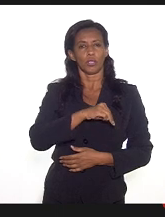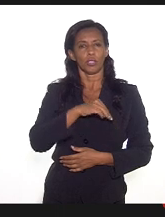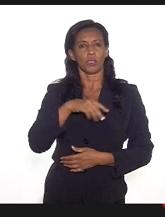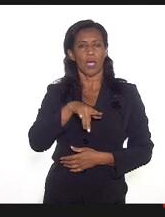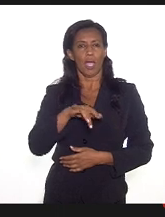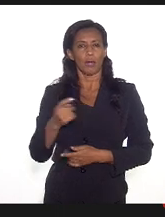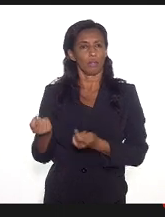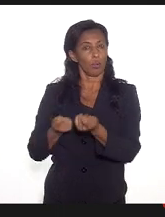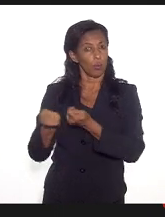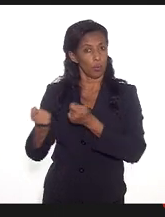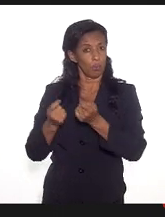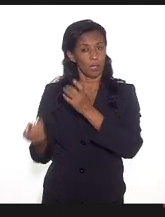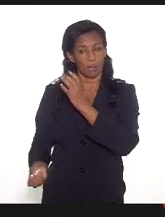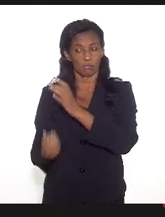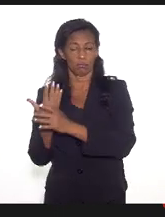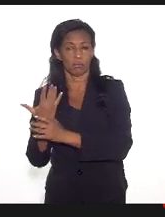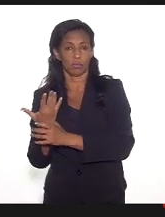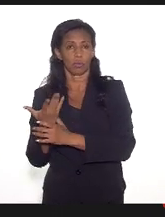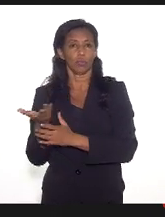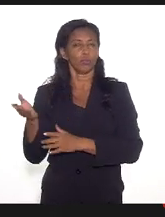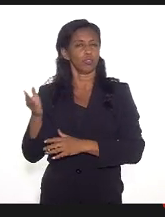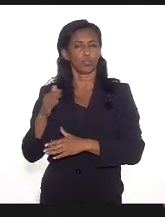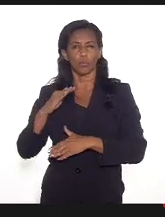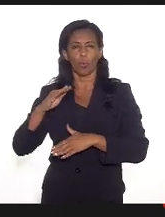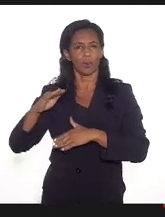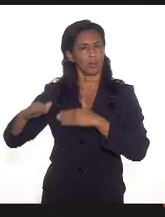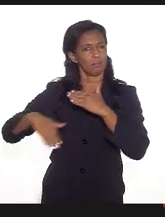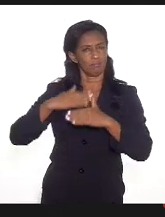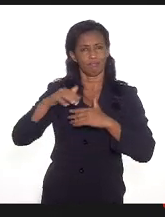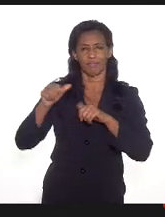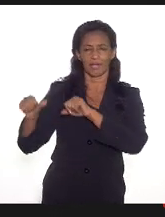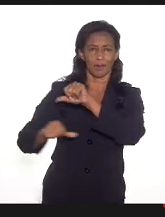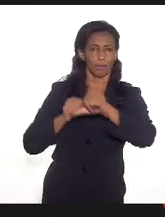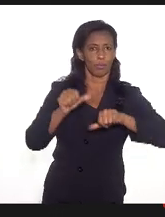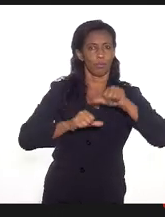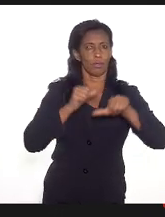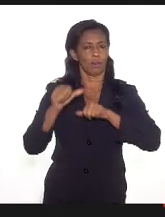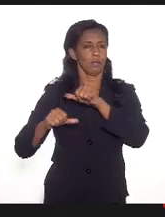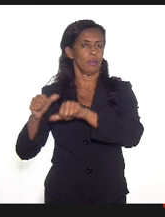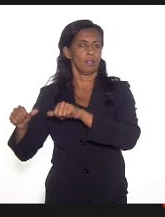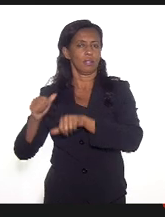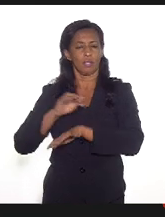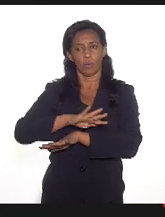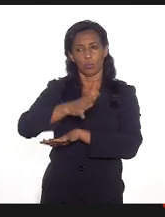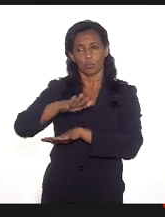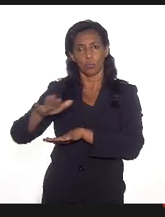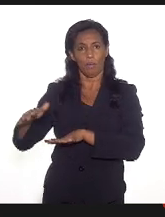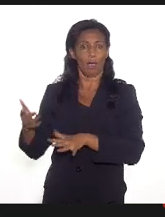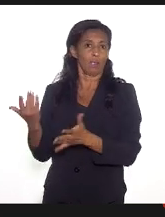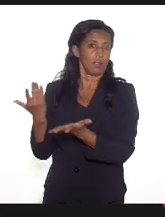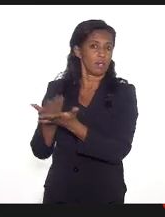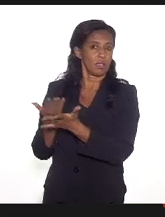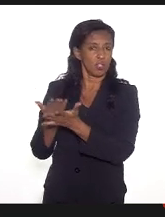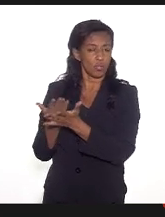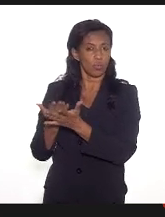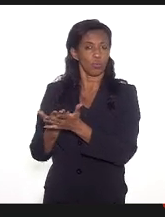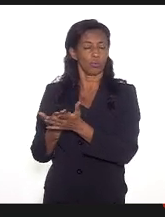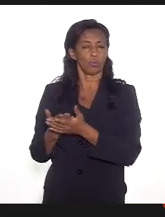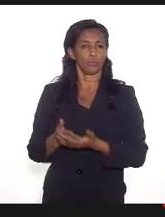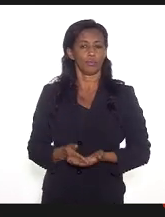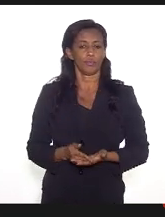já surgiu de toda essa movimentação em função da economia do mar, e esse estudo vai, denominado